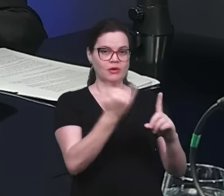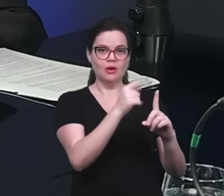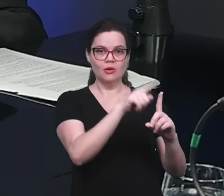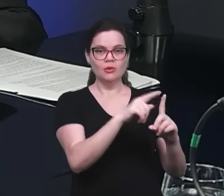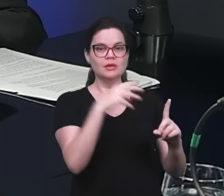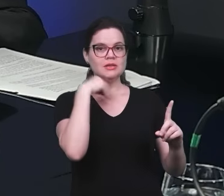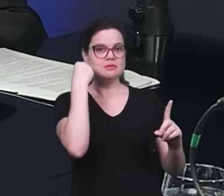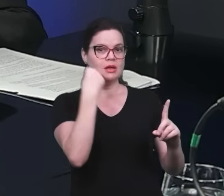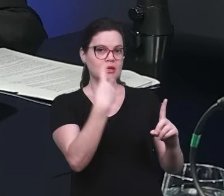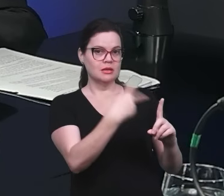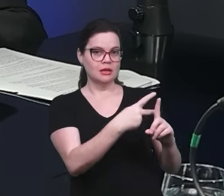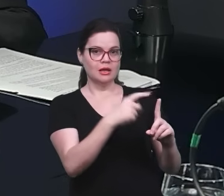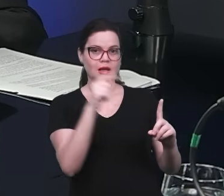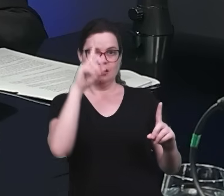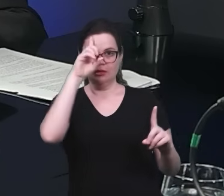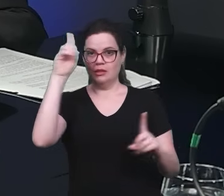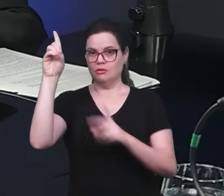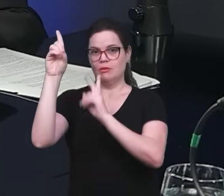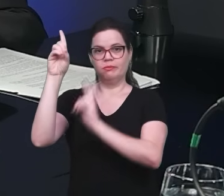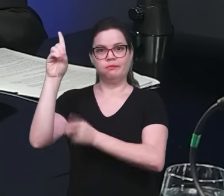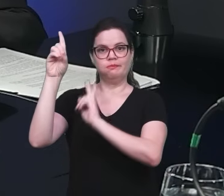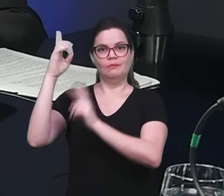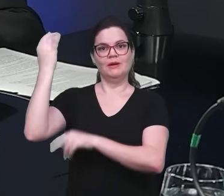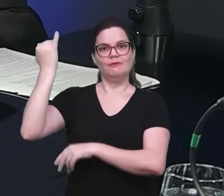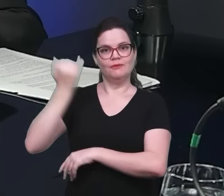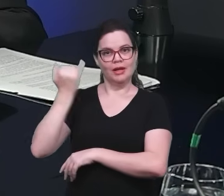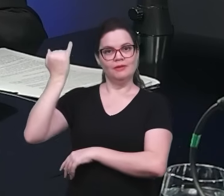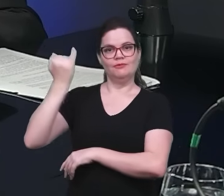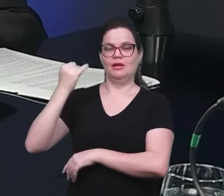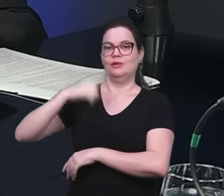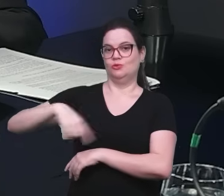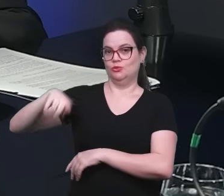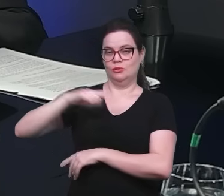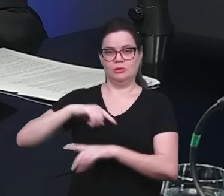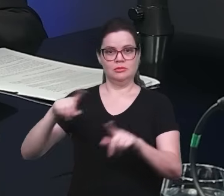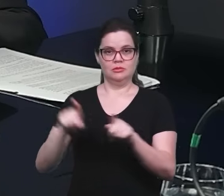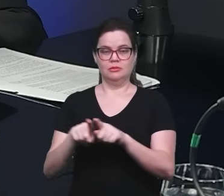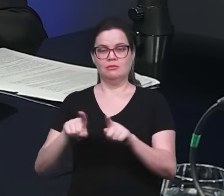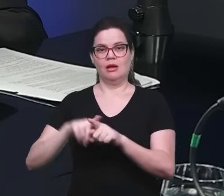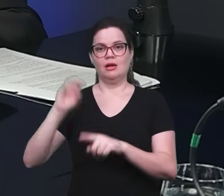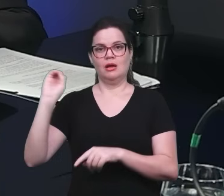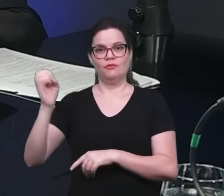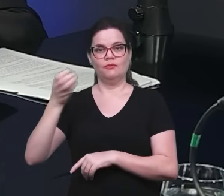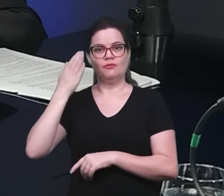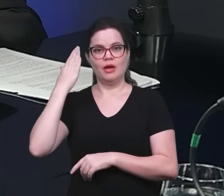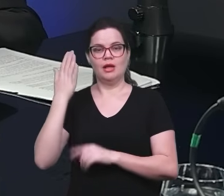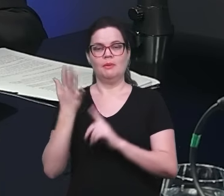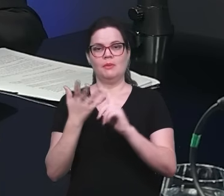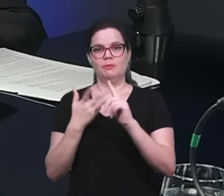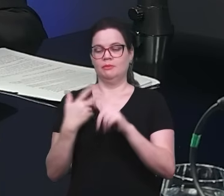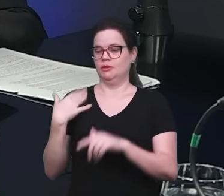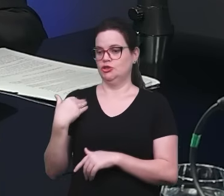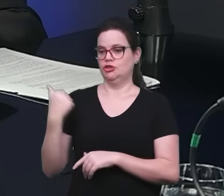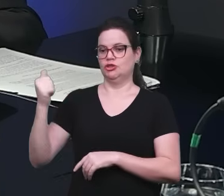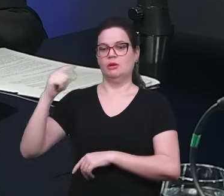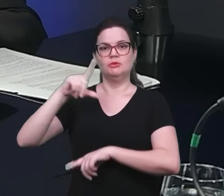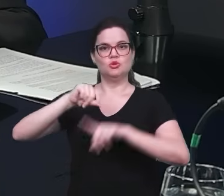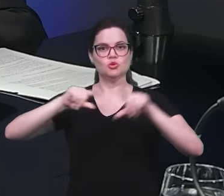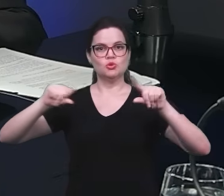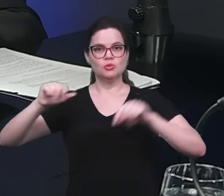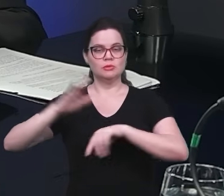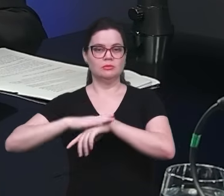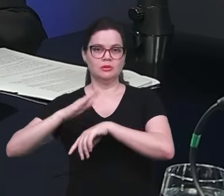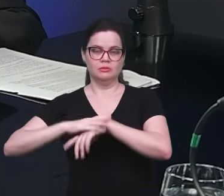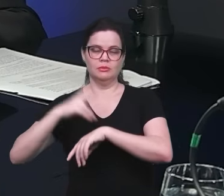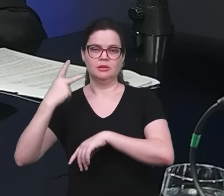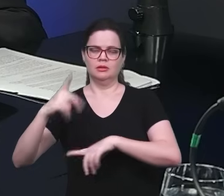continua falando, continua se revelando ao homem, continua revelando a eleição dele, a escolha dele pelo